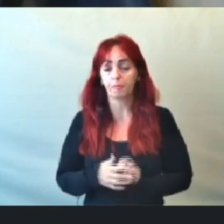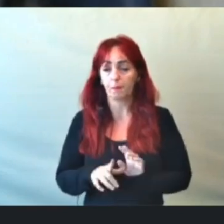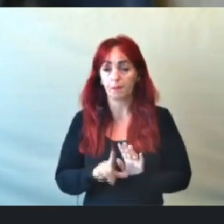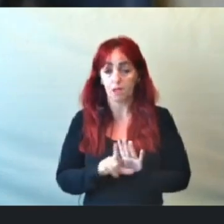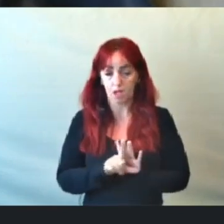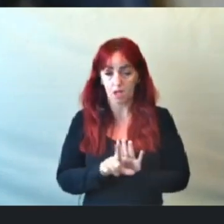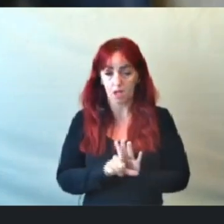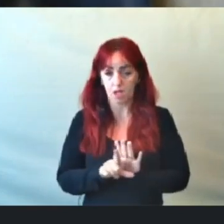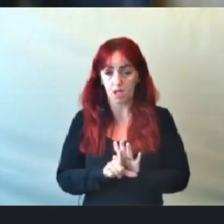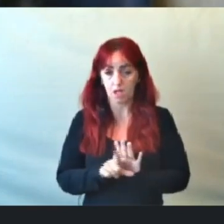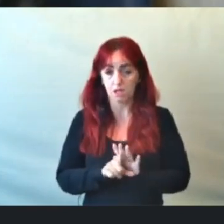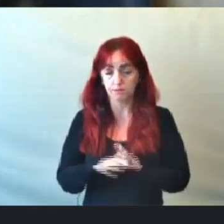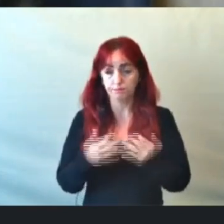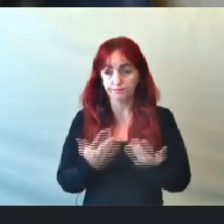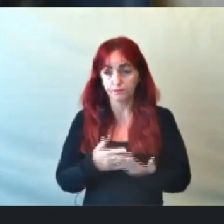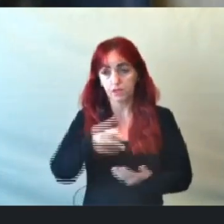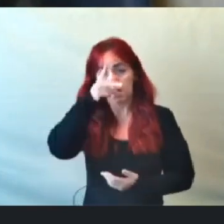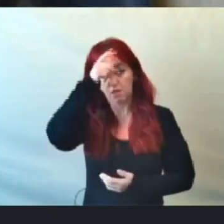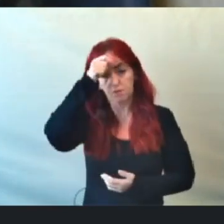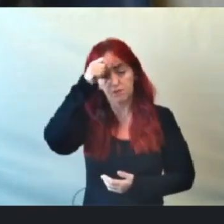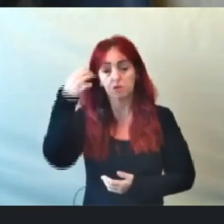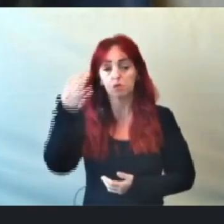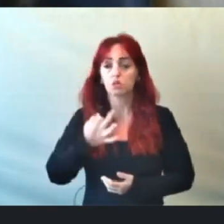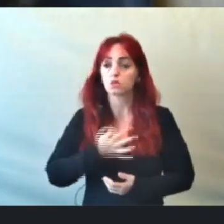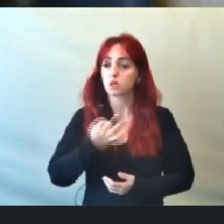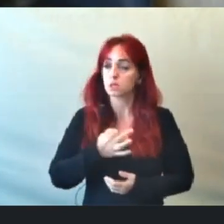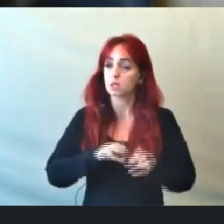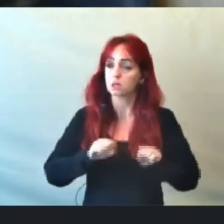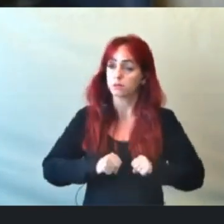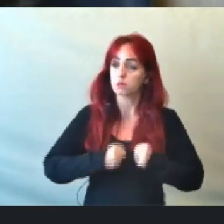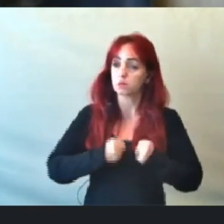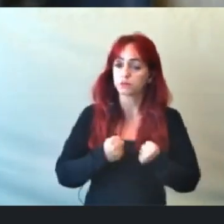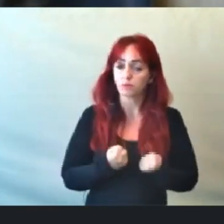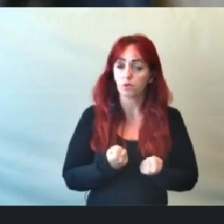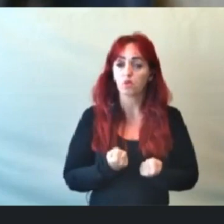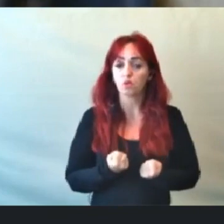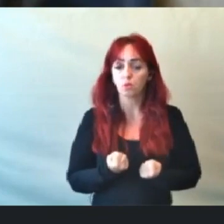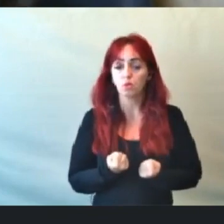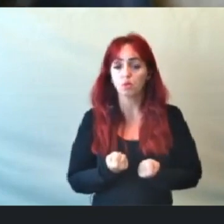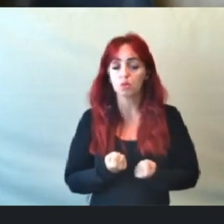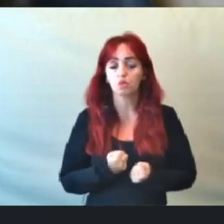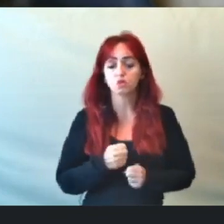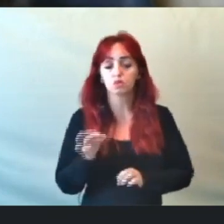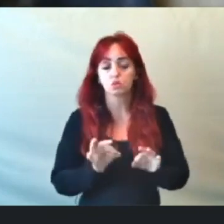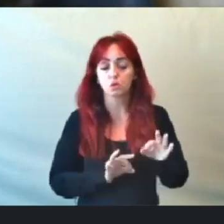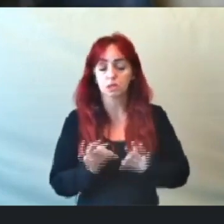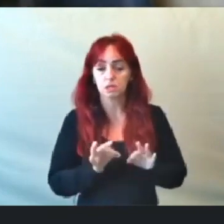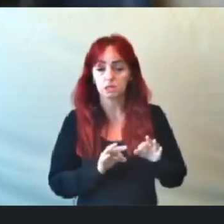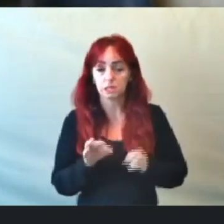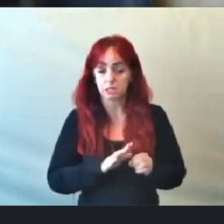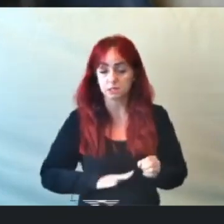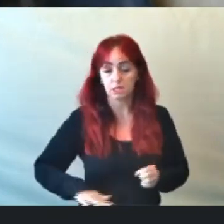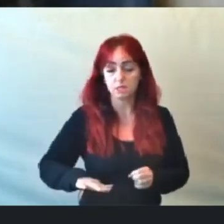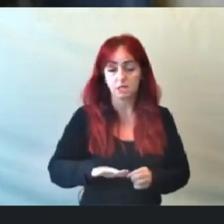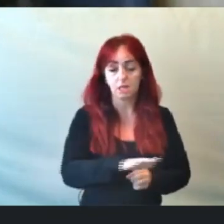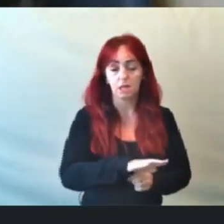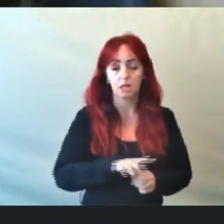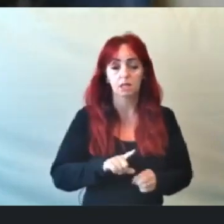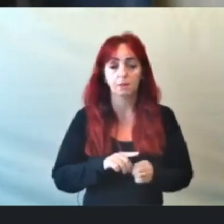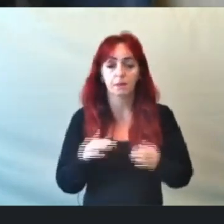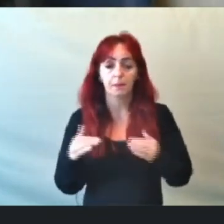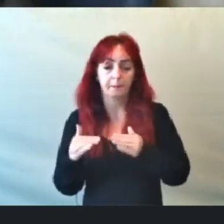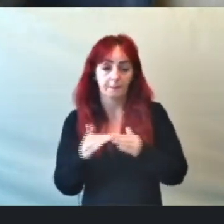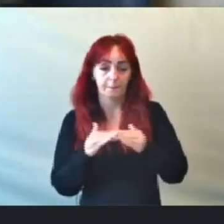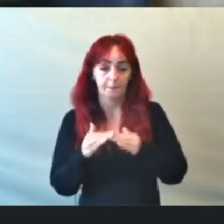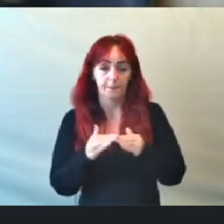com certeza fazem um esforço de regularizar essas áreas, de botar em conformidade, mas isso não se faz da noite para o dia.